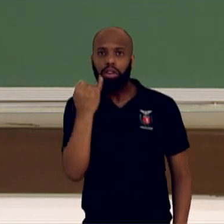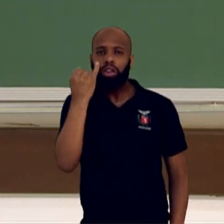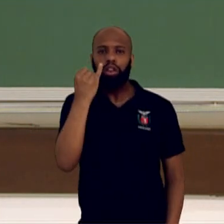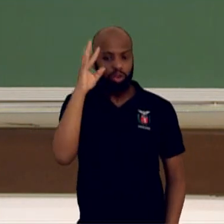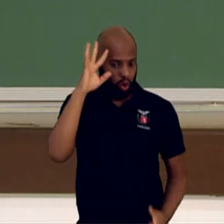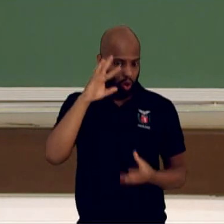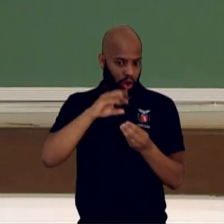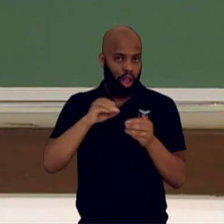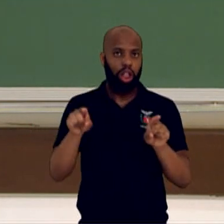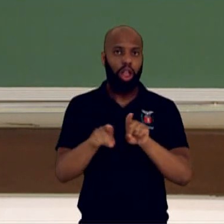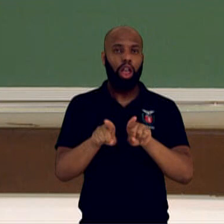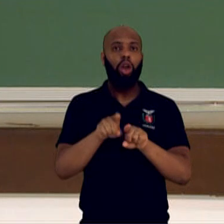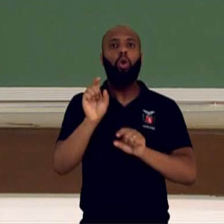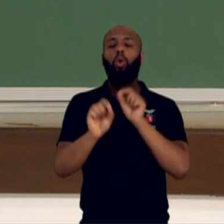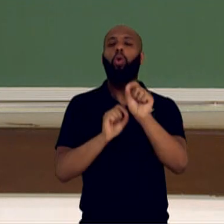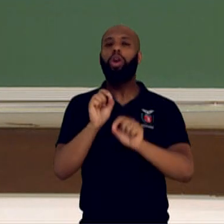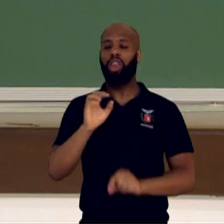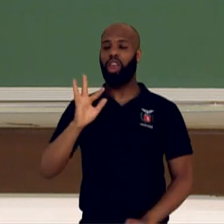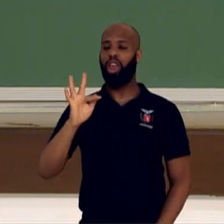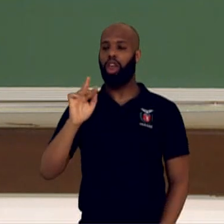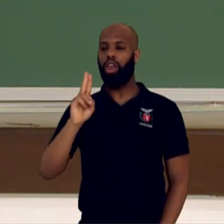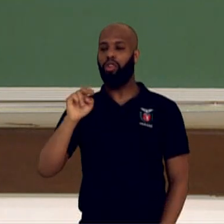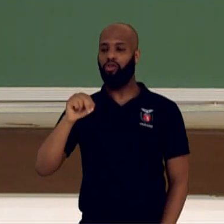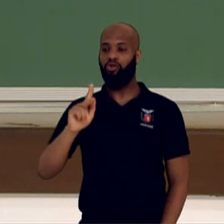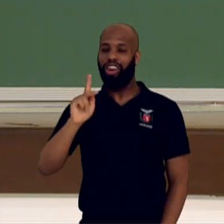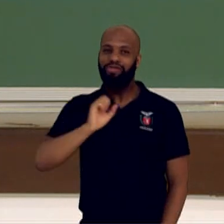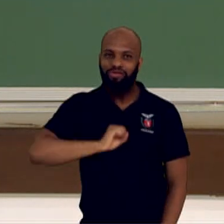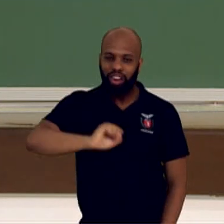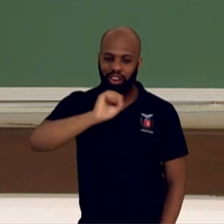que é o funk, certo? Porque senão a gente fala, nossa,